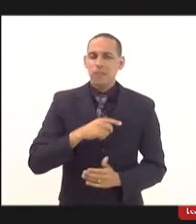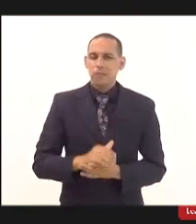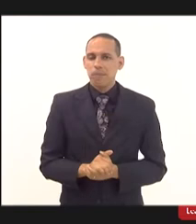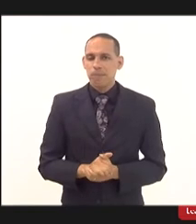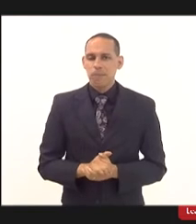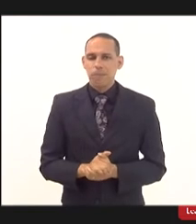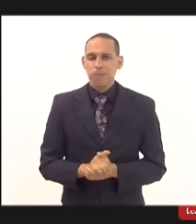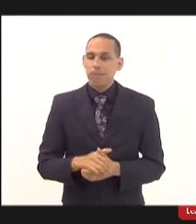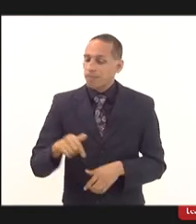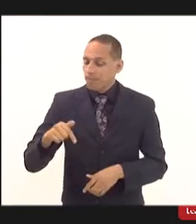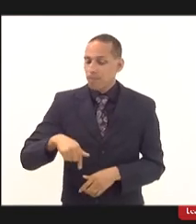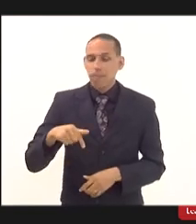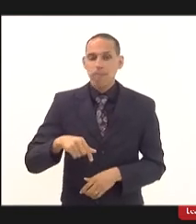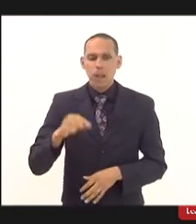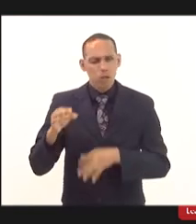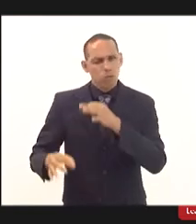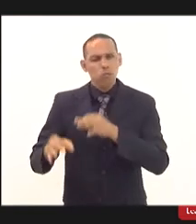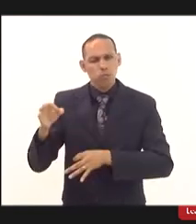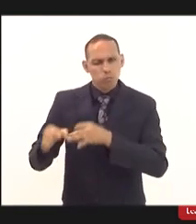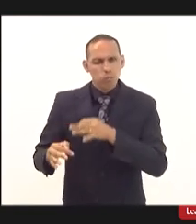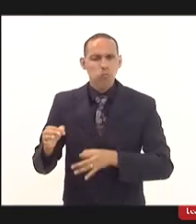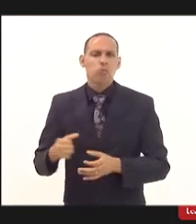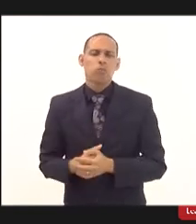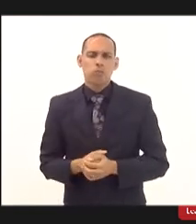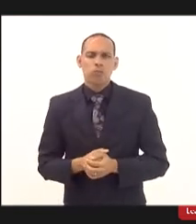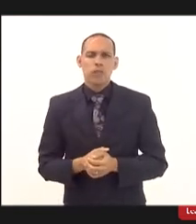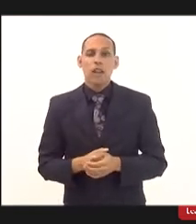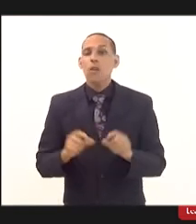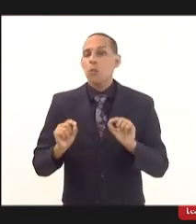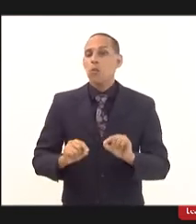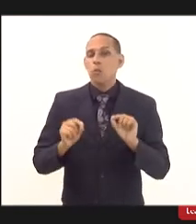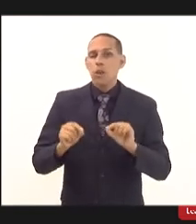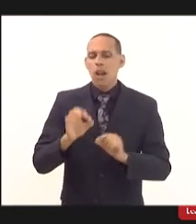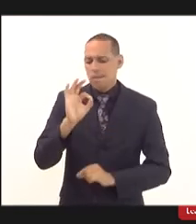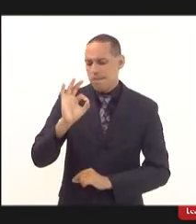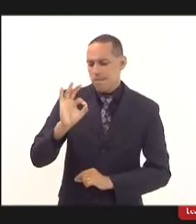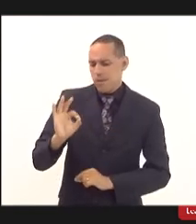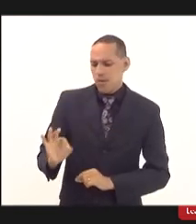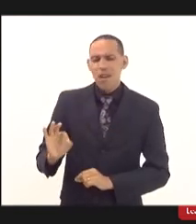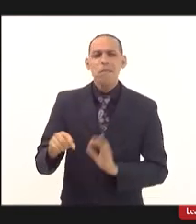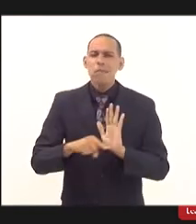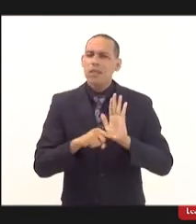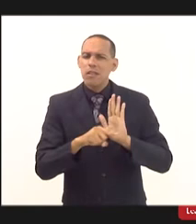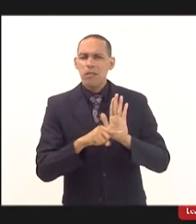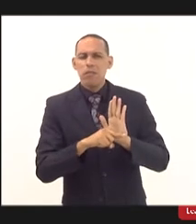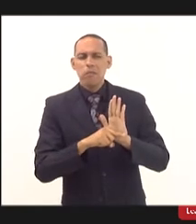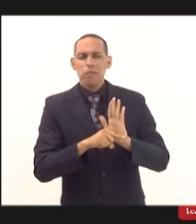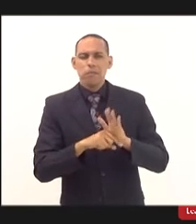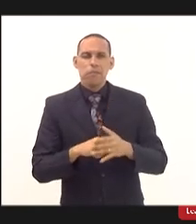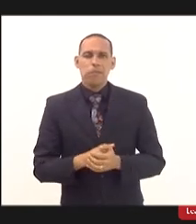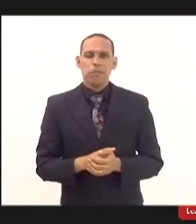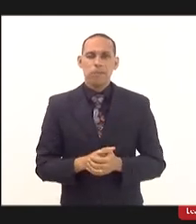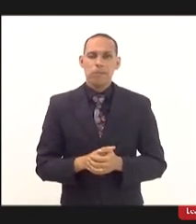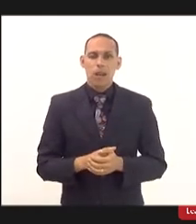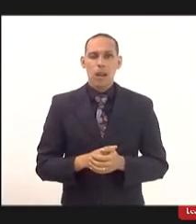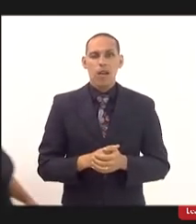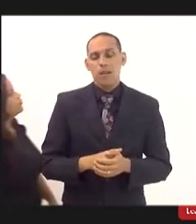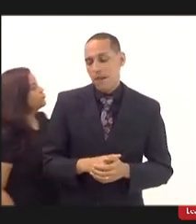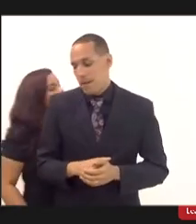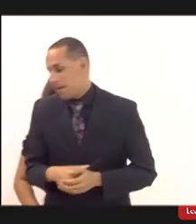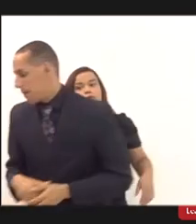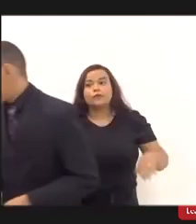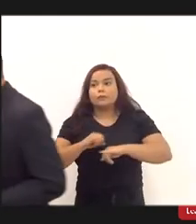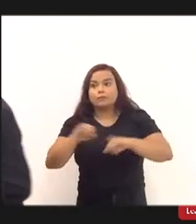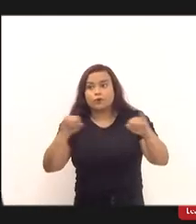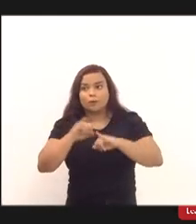e esse fórum tem se dedicado já te garante um percentual mínimo da propaganda